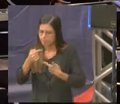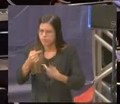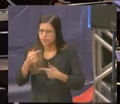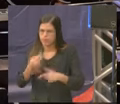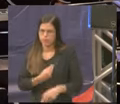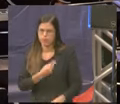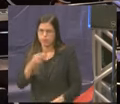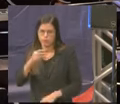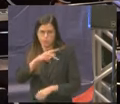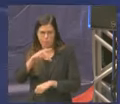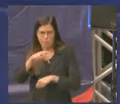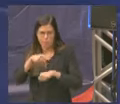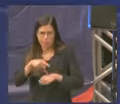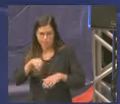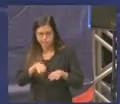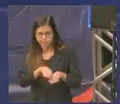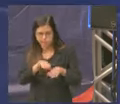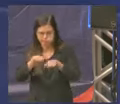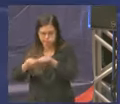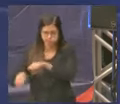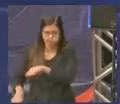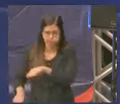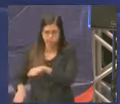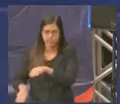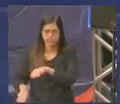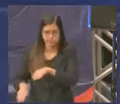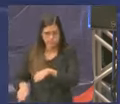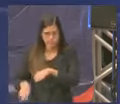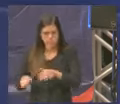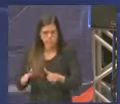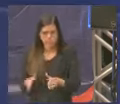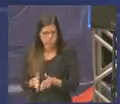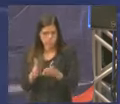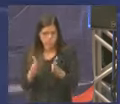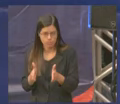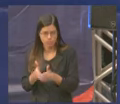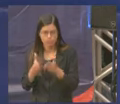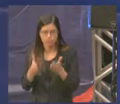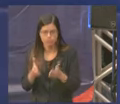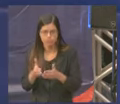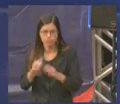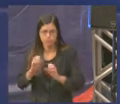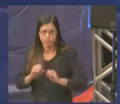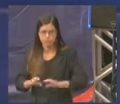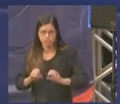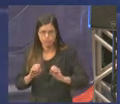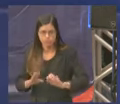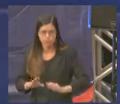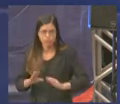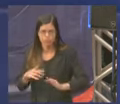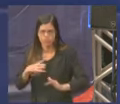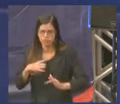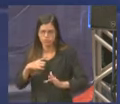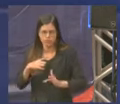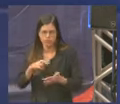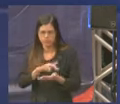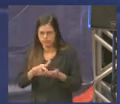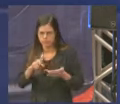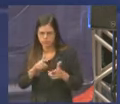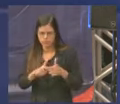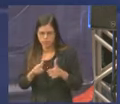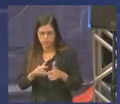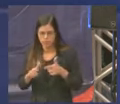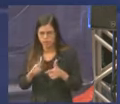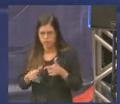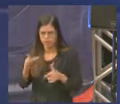vivemos num país extremamente desigual, né, com uma extrema pobreza, uma educação cheia de problemas, é uma